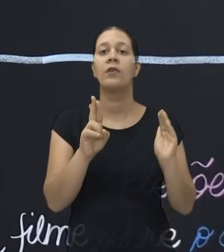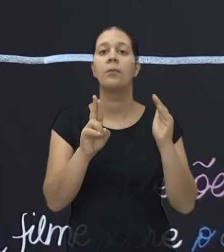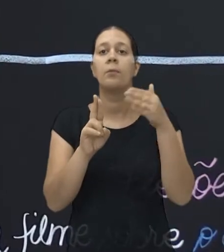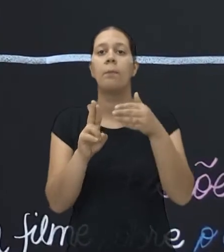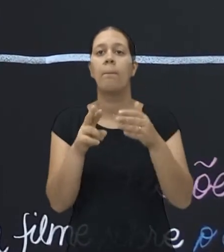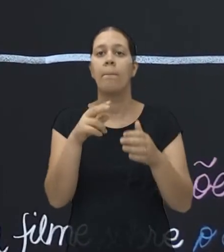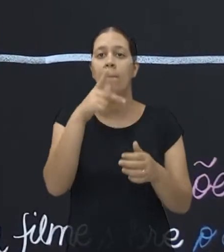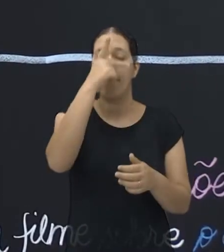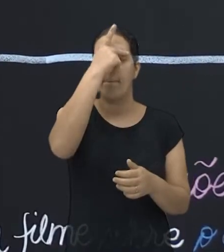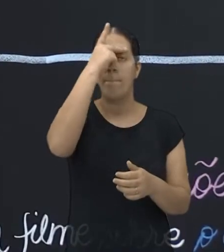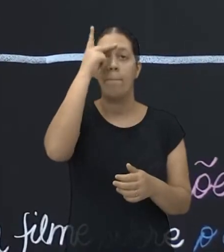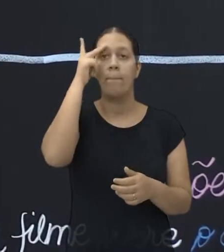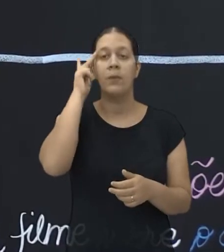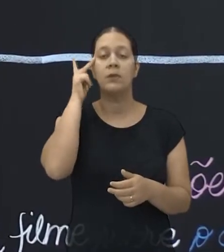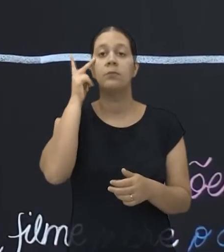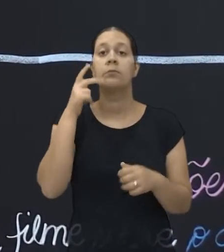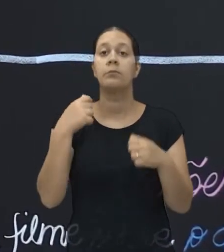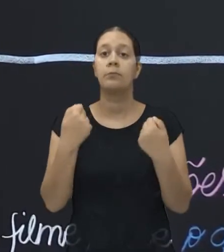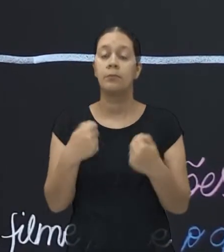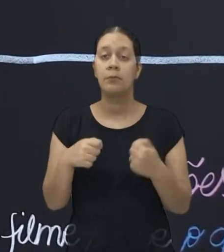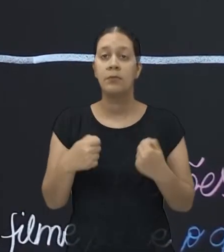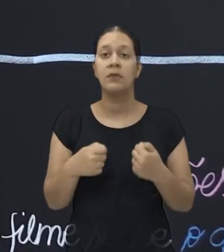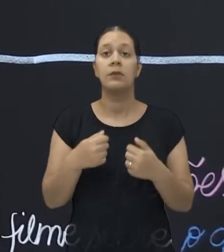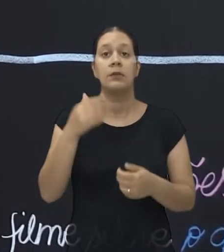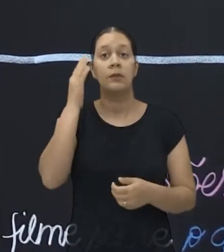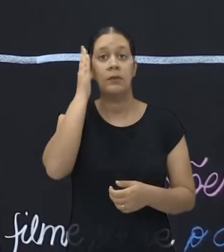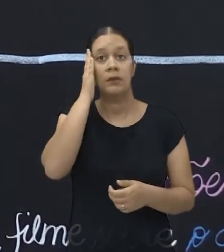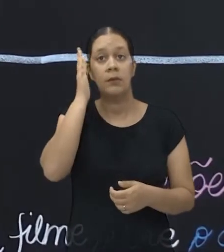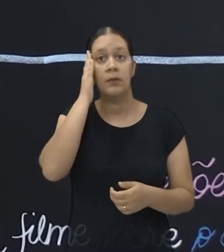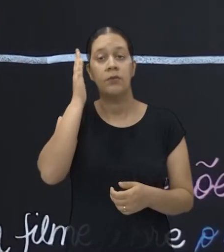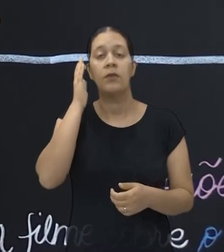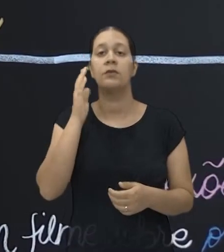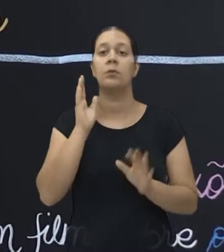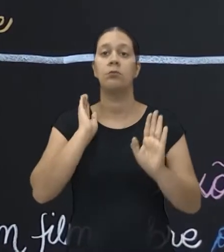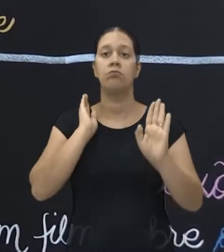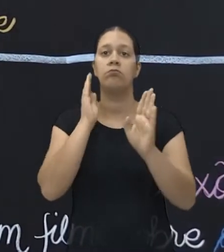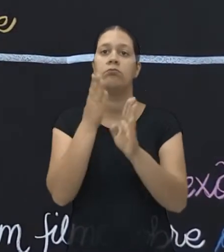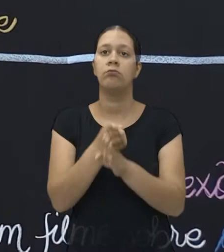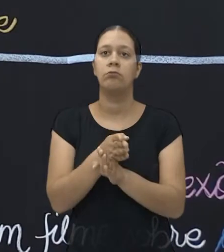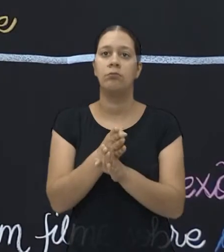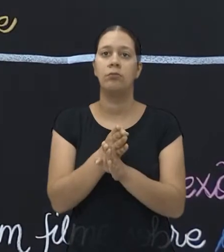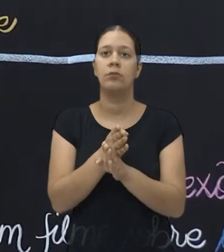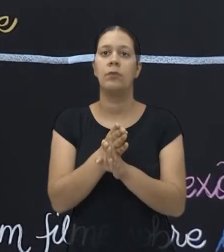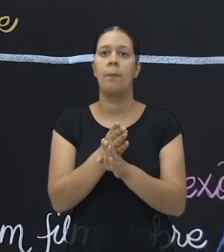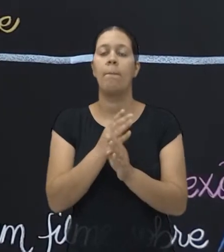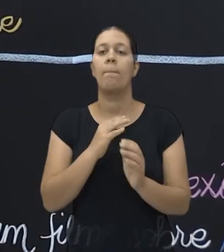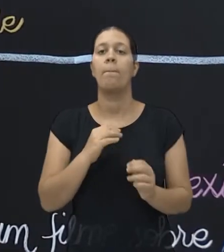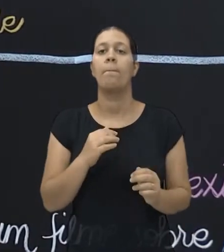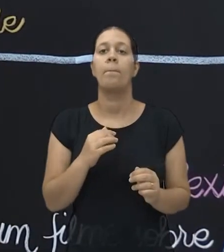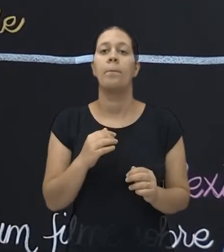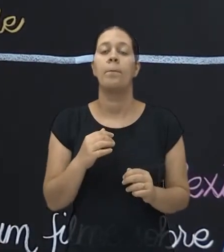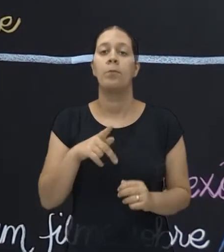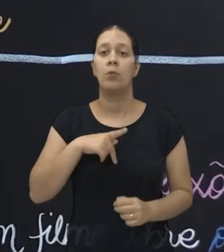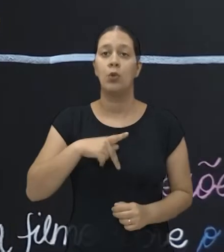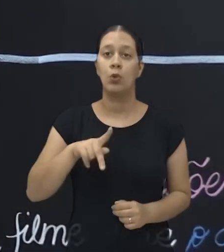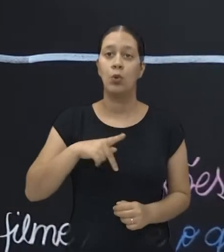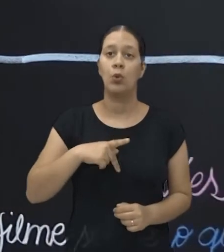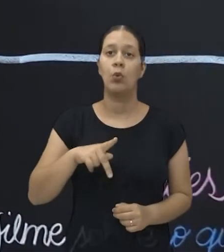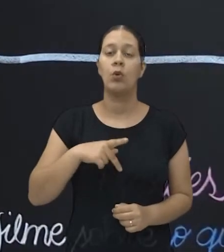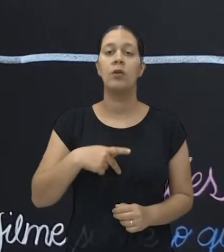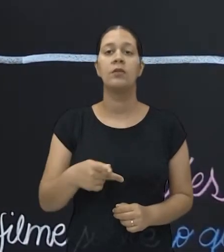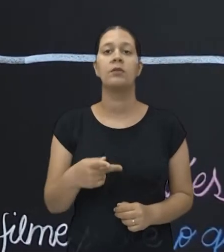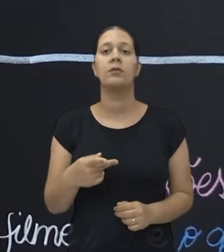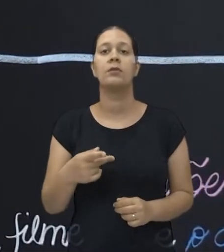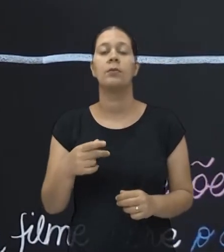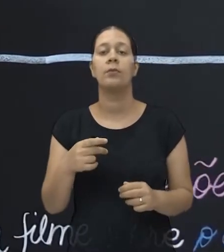pessoas. Essa é uma distinção importante que já facilita a identificação desse pronome. Lembrando que alguns desses pronomes aqui